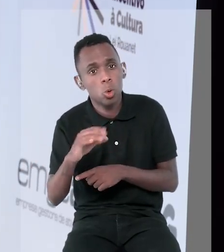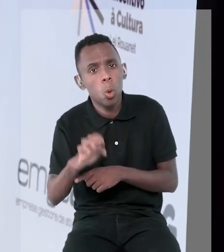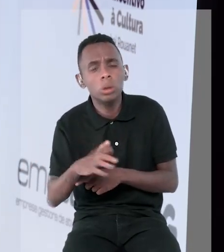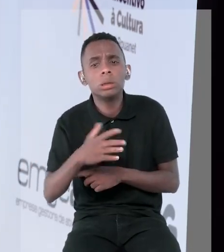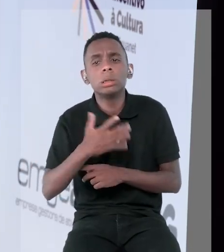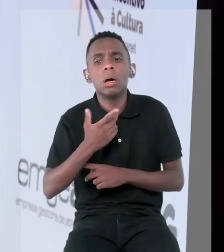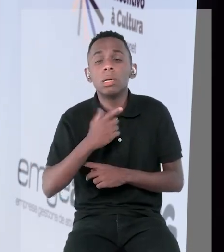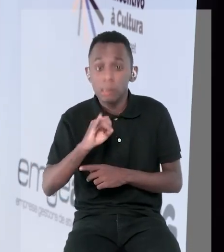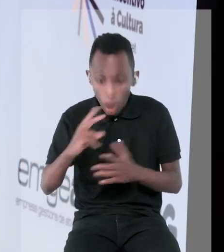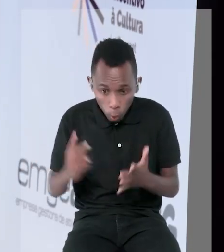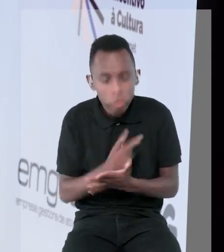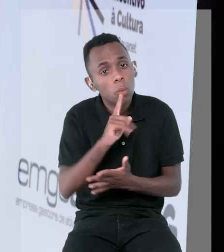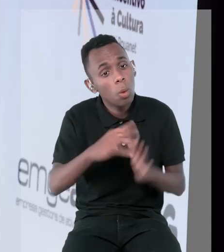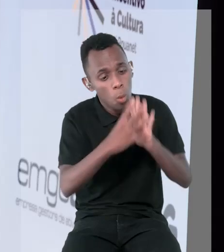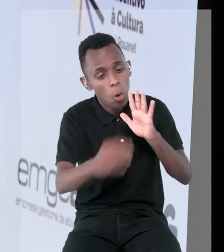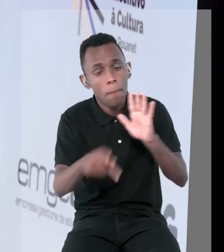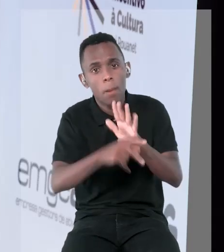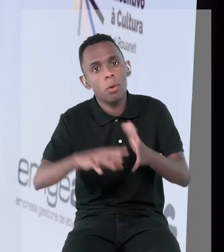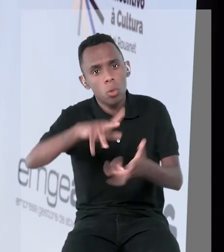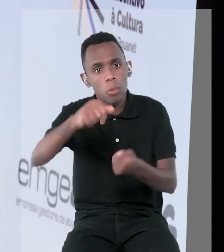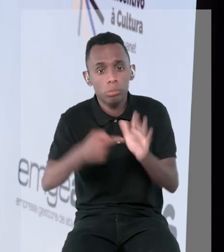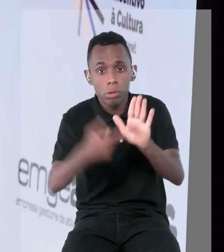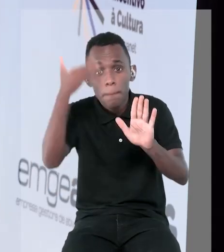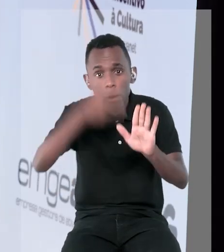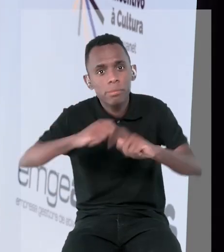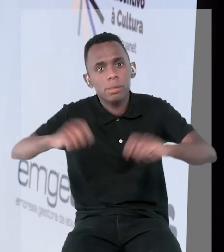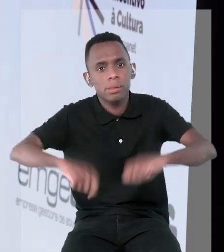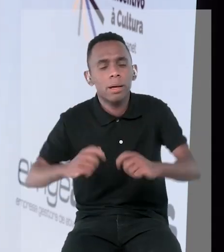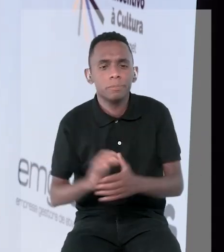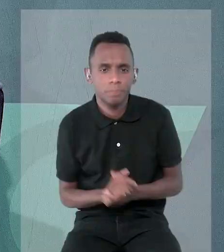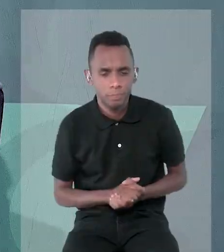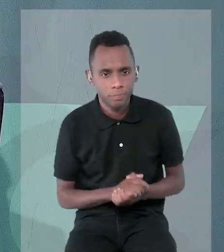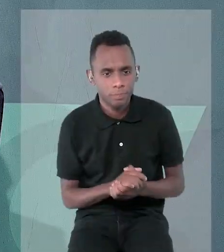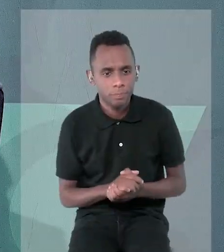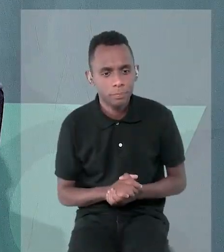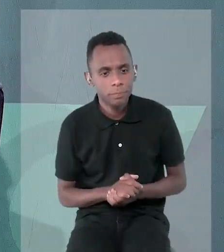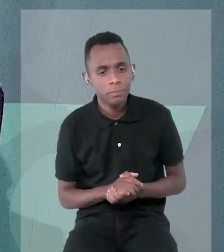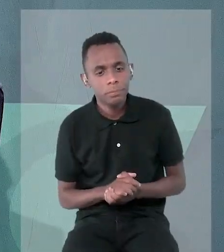acontecer ali, já é um exemplo para o mundo. Olha, é um grande exemplo. A gente